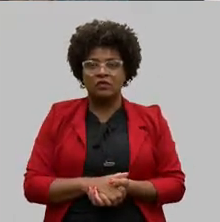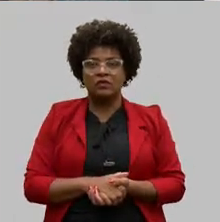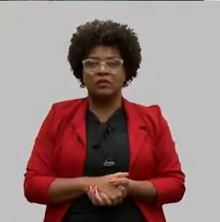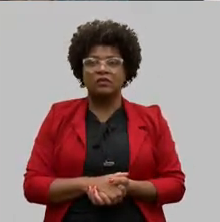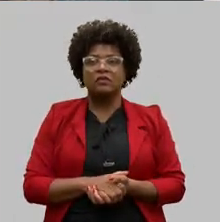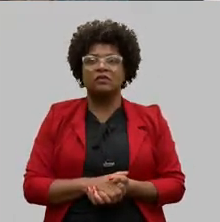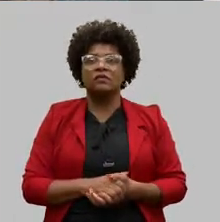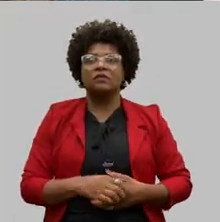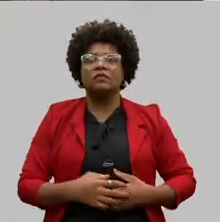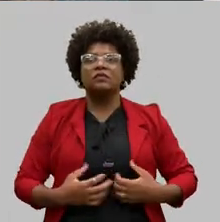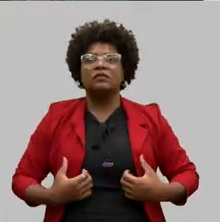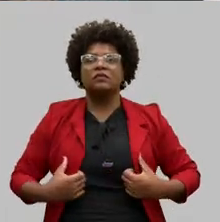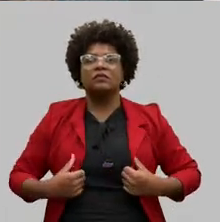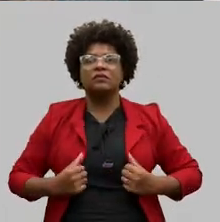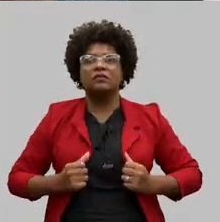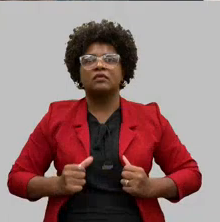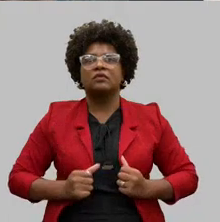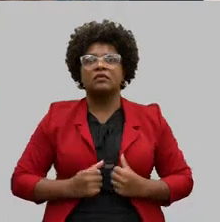sentido